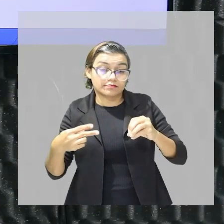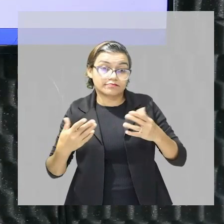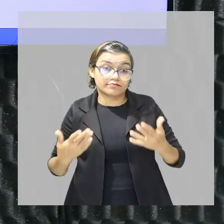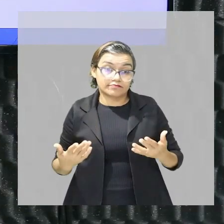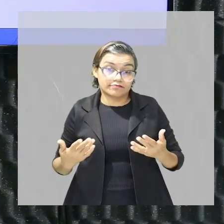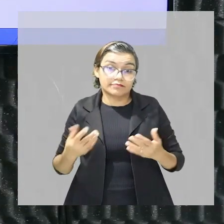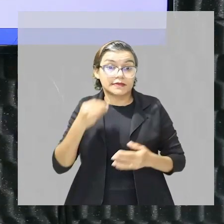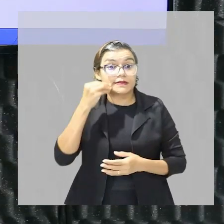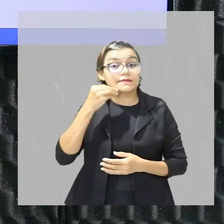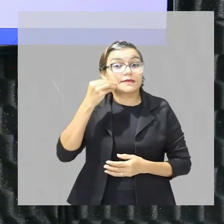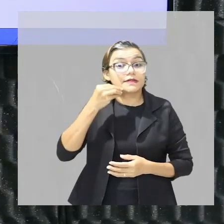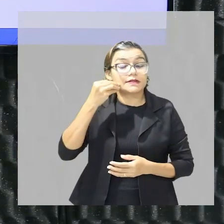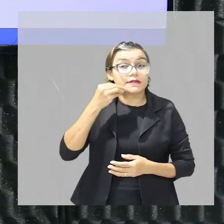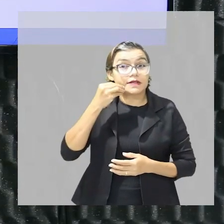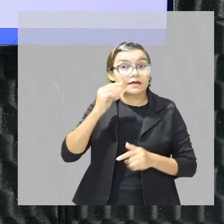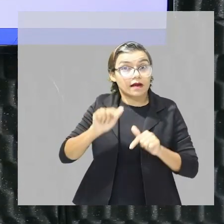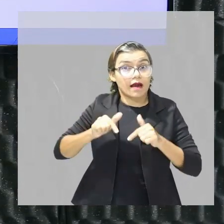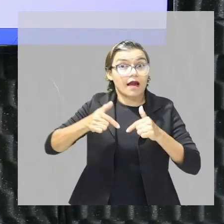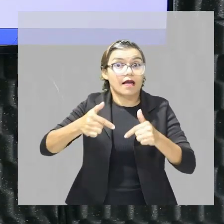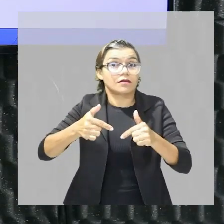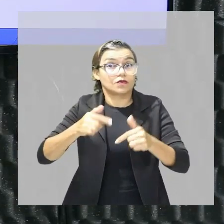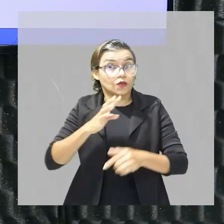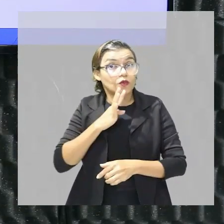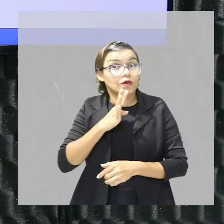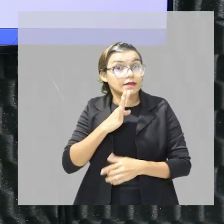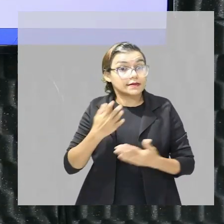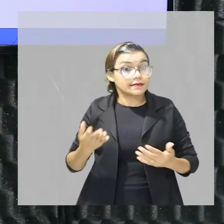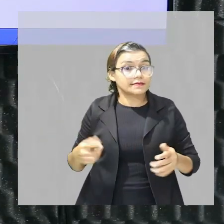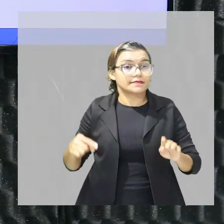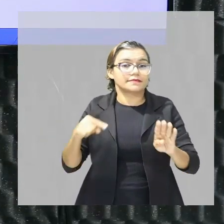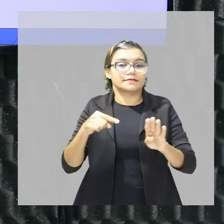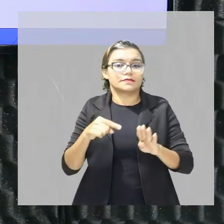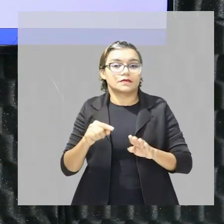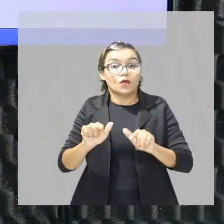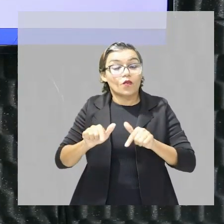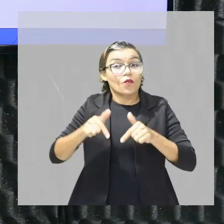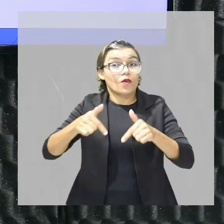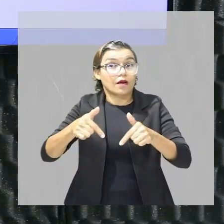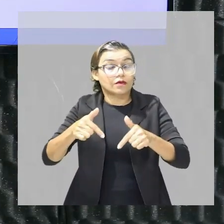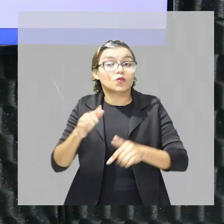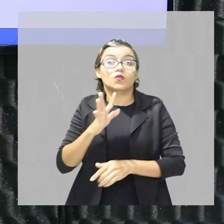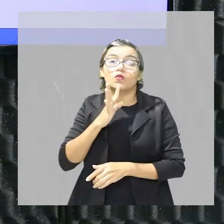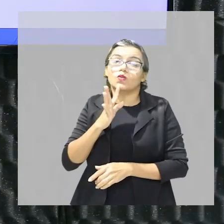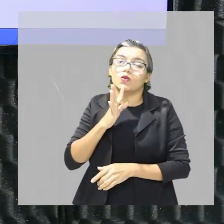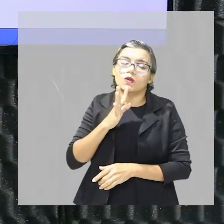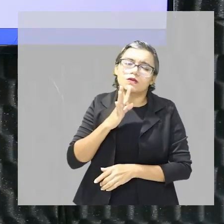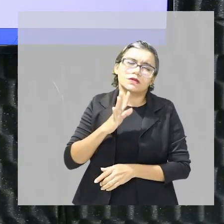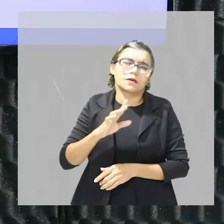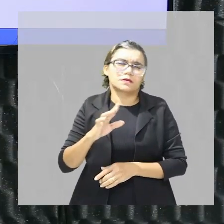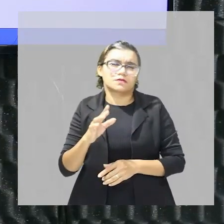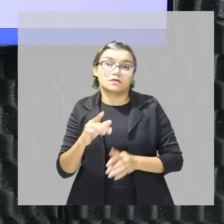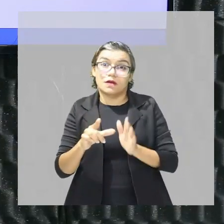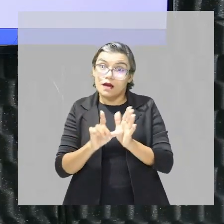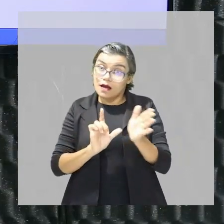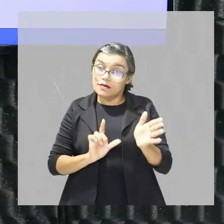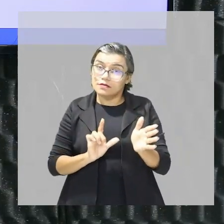experiência ato de conhecer tá o ato de conhecer e tá um pouquinho antes